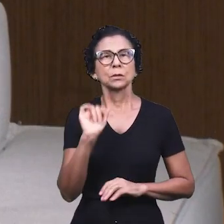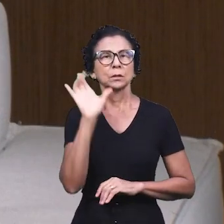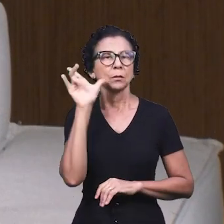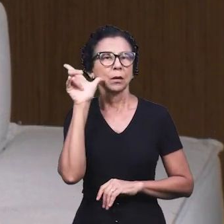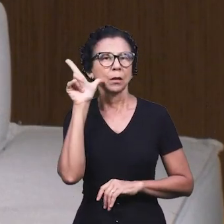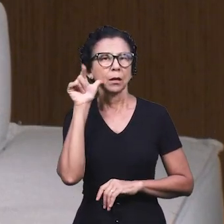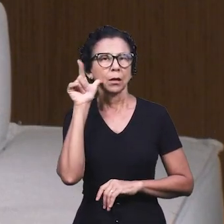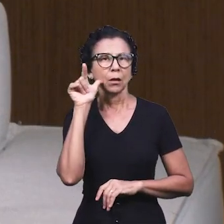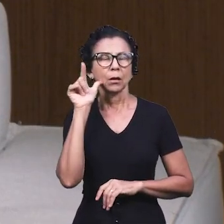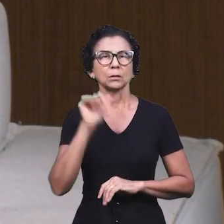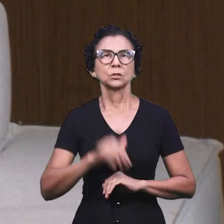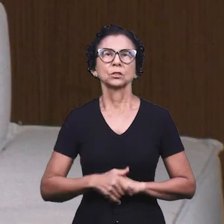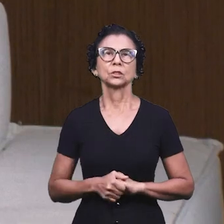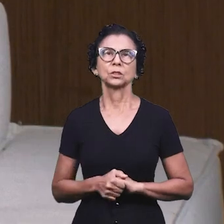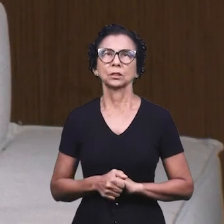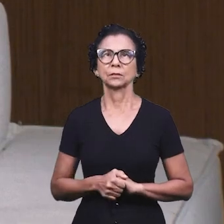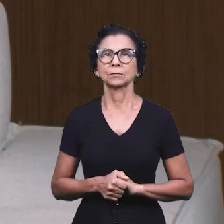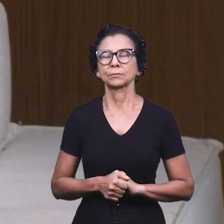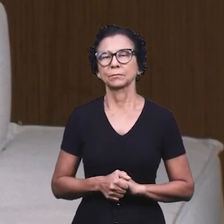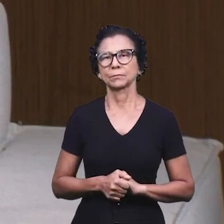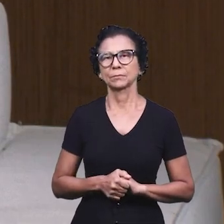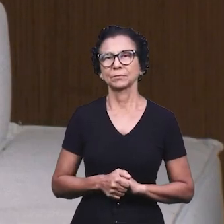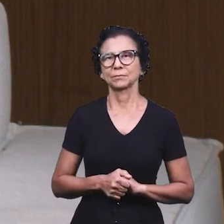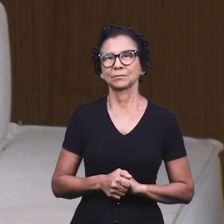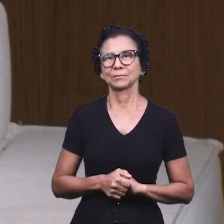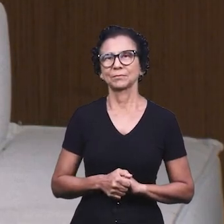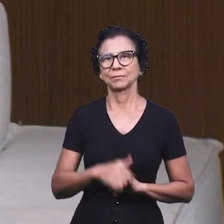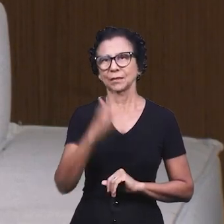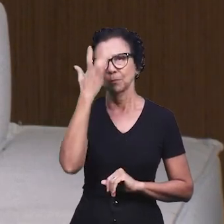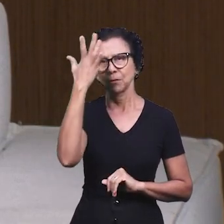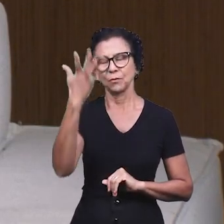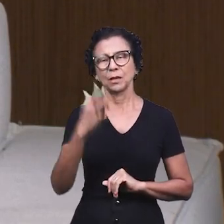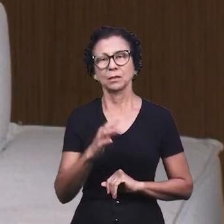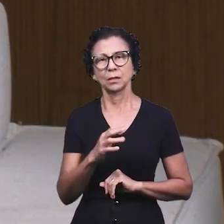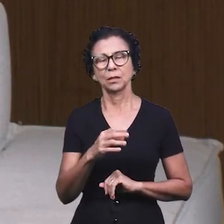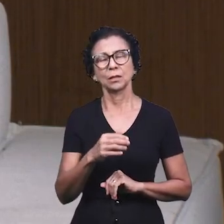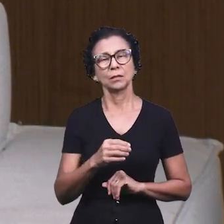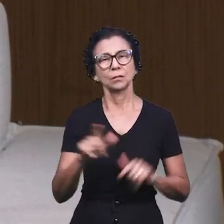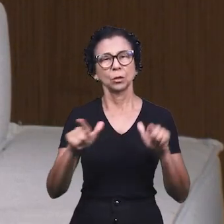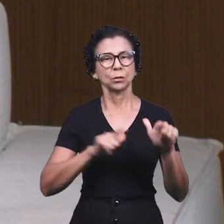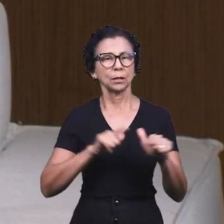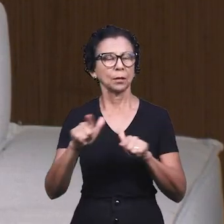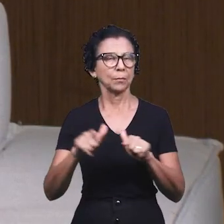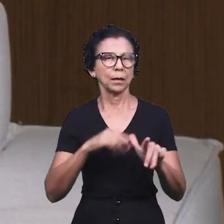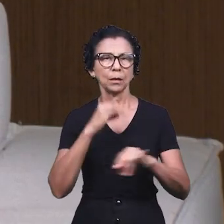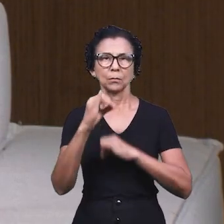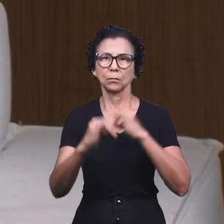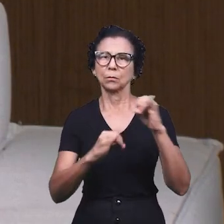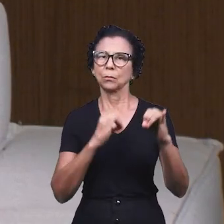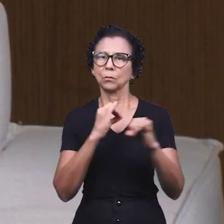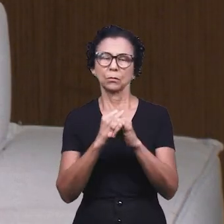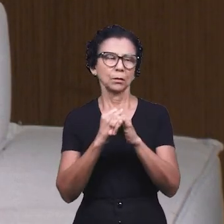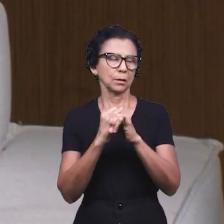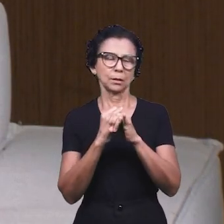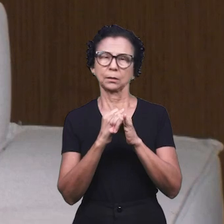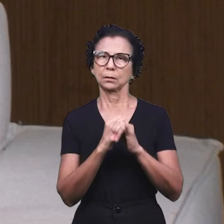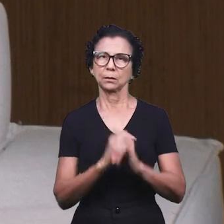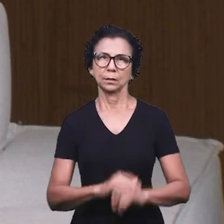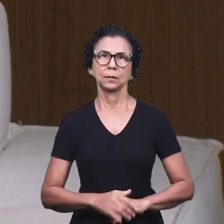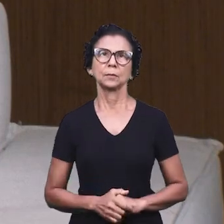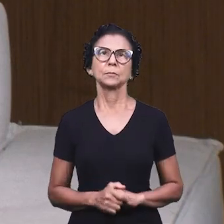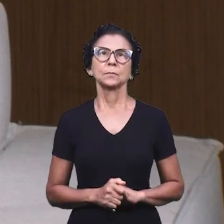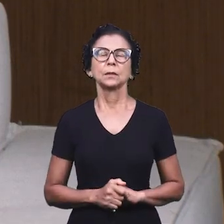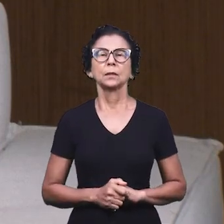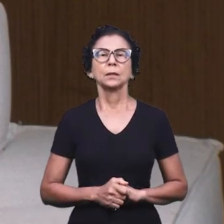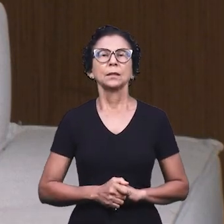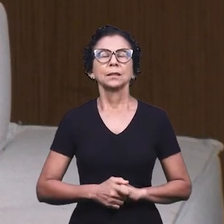né, o cliente vai fluindo com mais facilidade. Eu trabalho 100% online. 100% online e